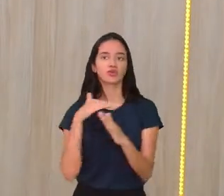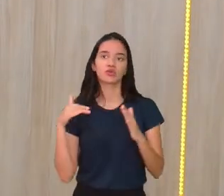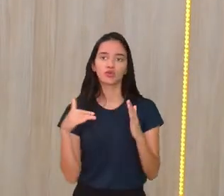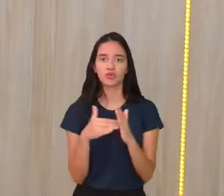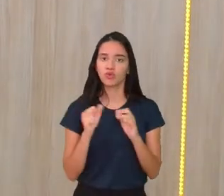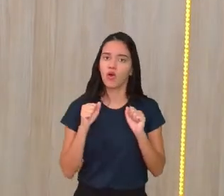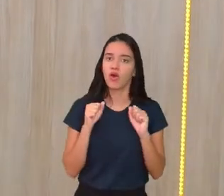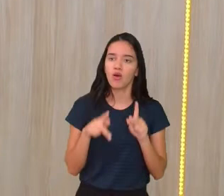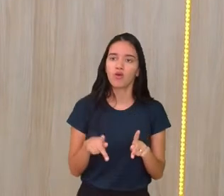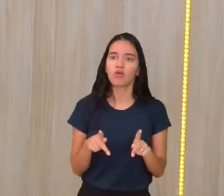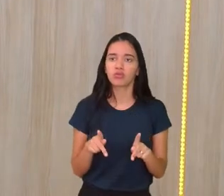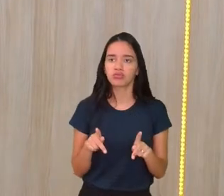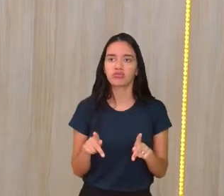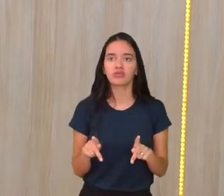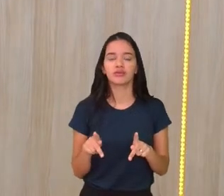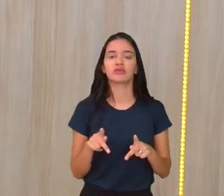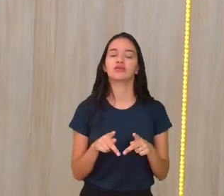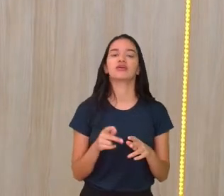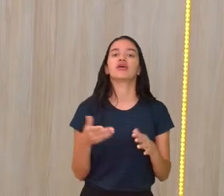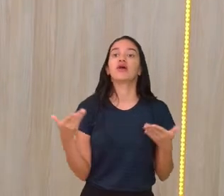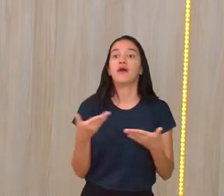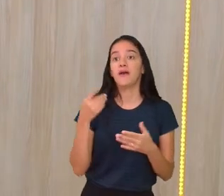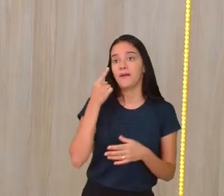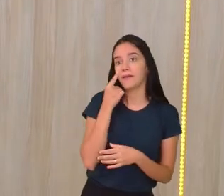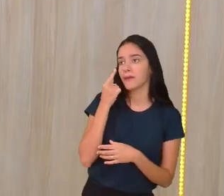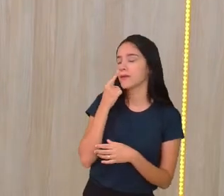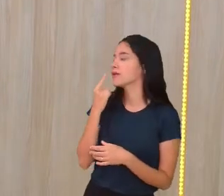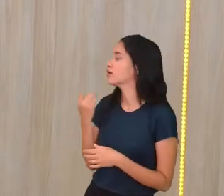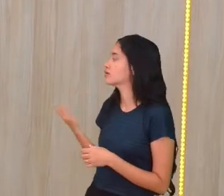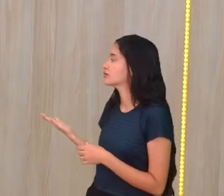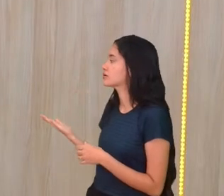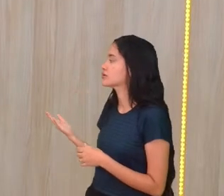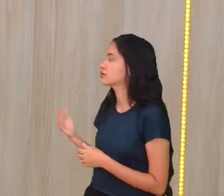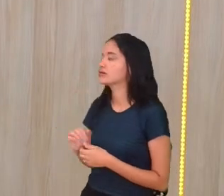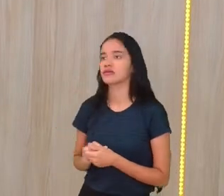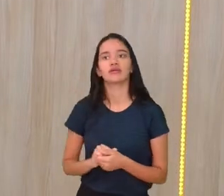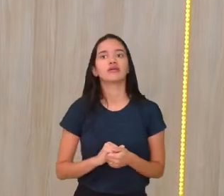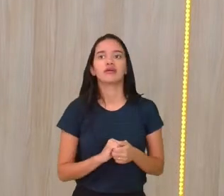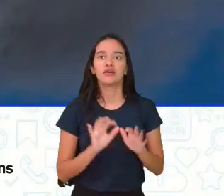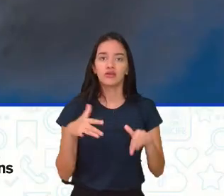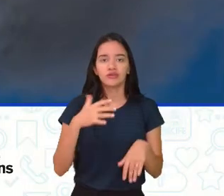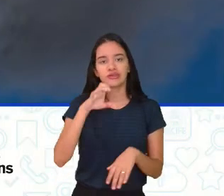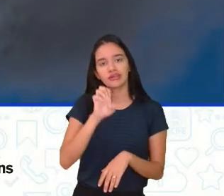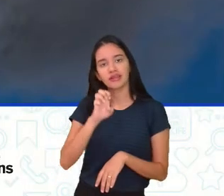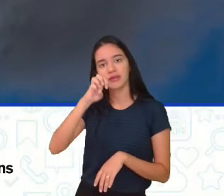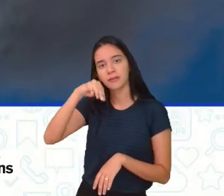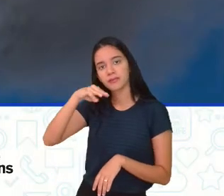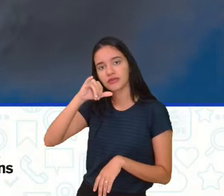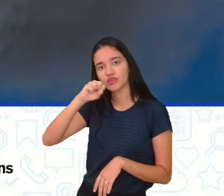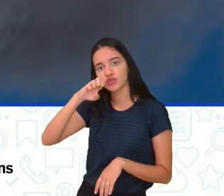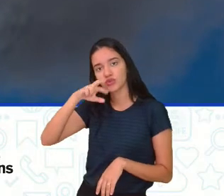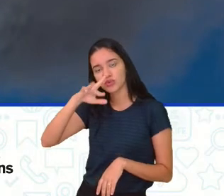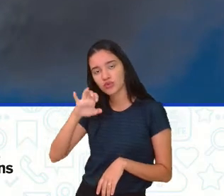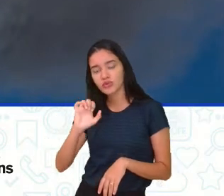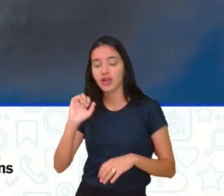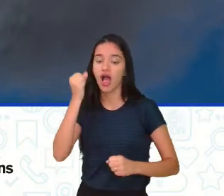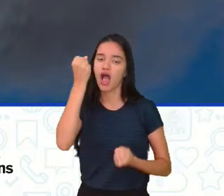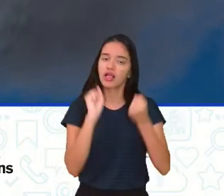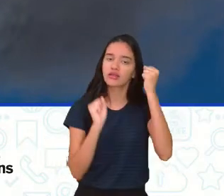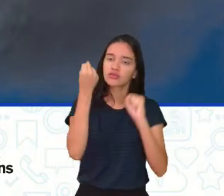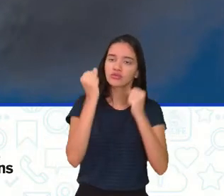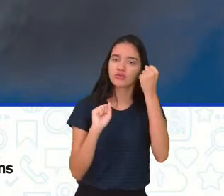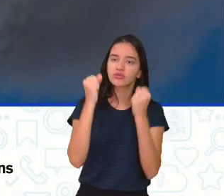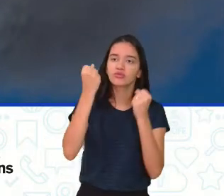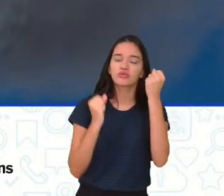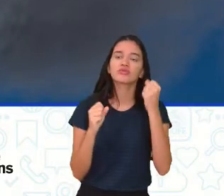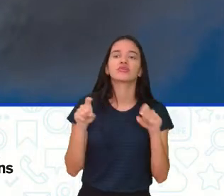biodiversidade. Beleza, pessoal? Olha aqui, professor. Sim. Os emissores aí, ó. As indústrias,